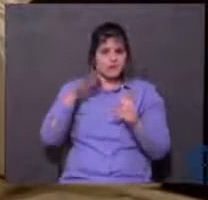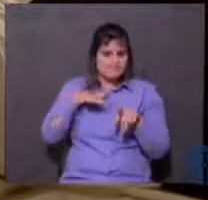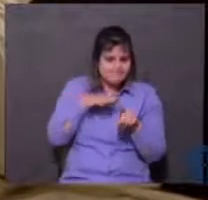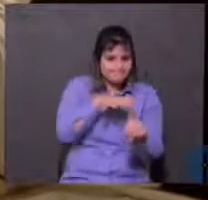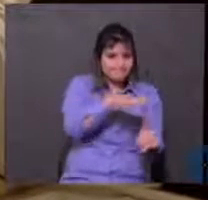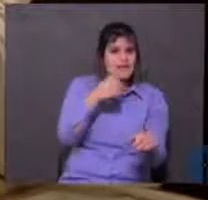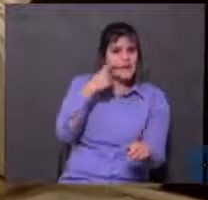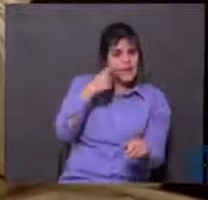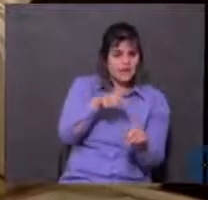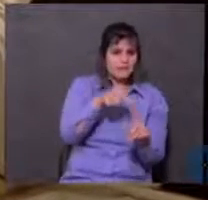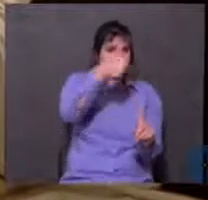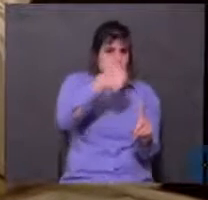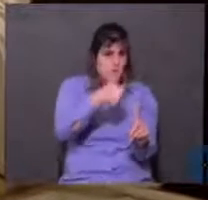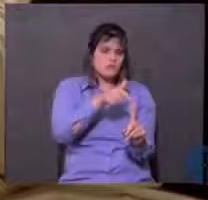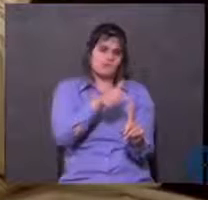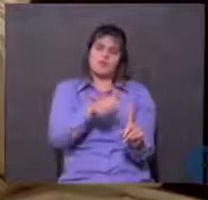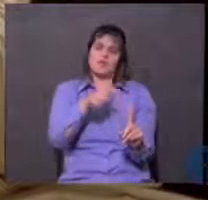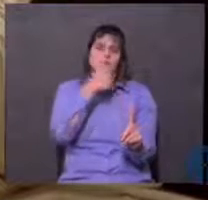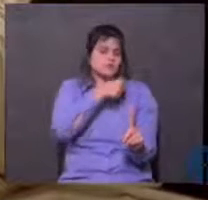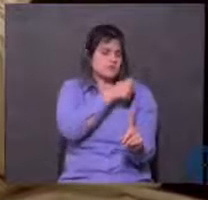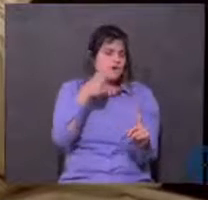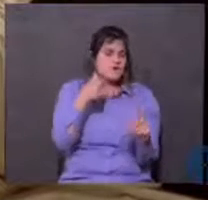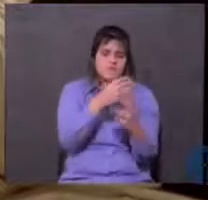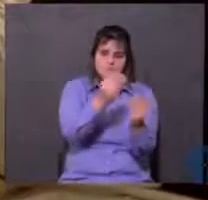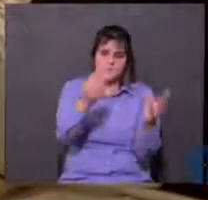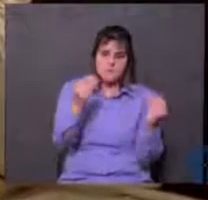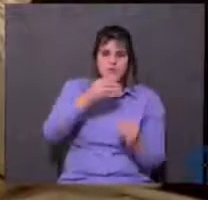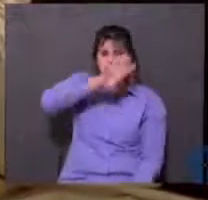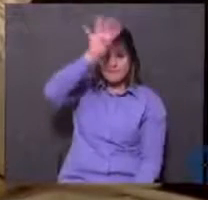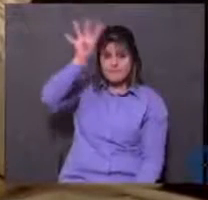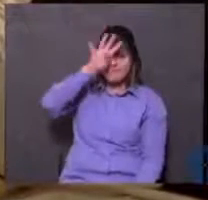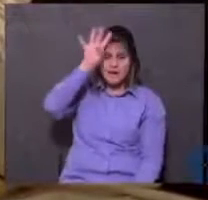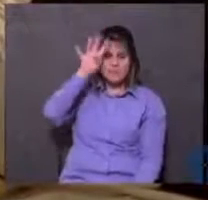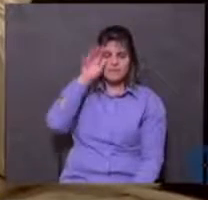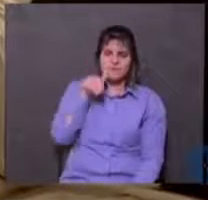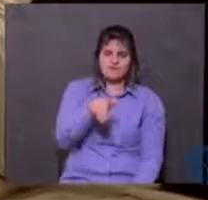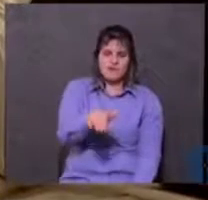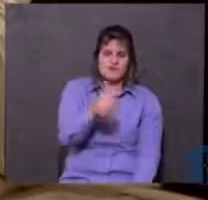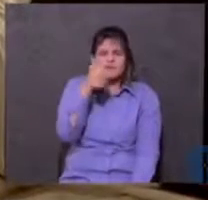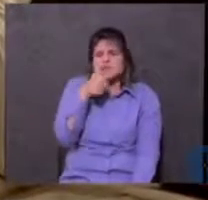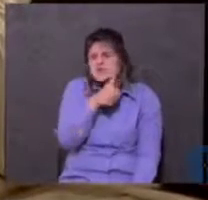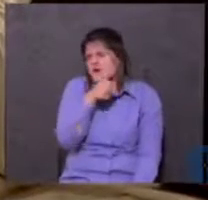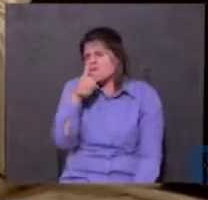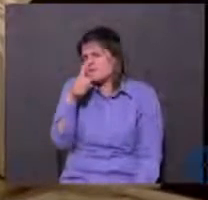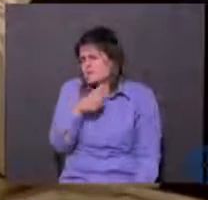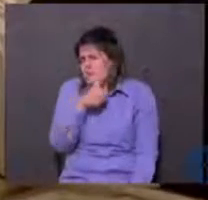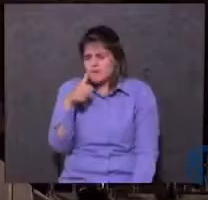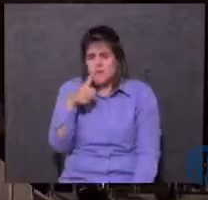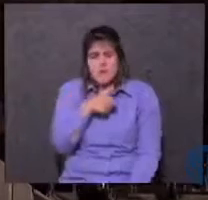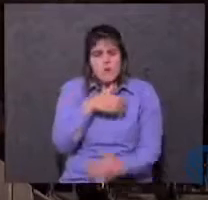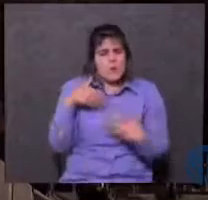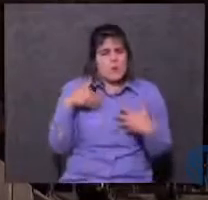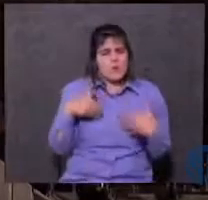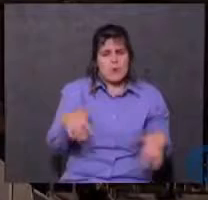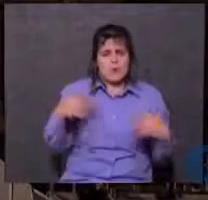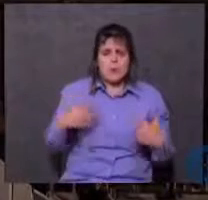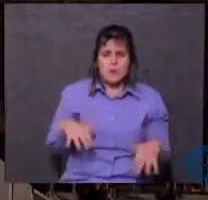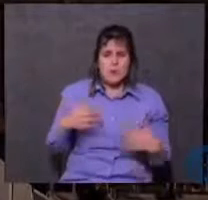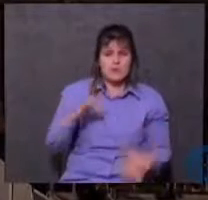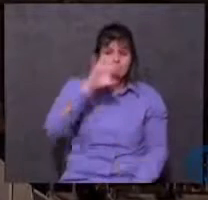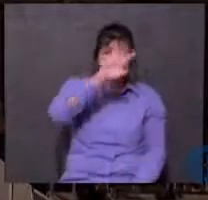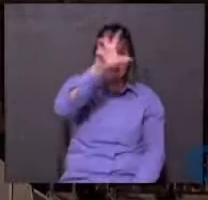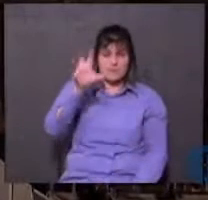serão martirizados. O Santo Padre terá muito que sofrer. Várias nações